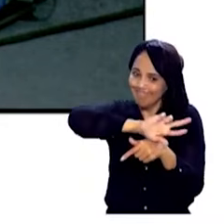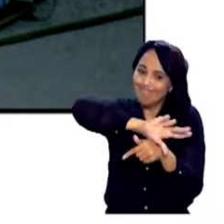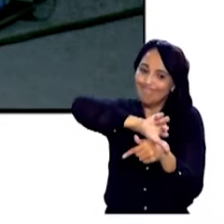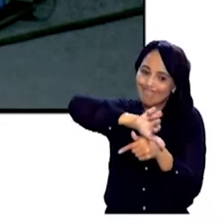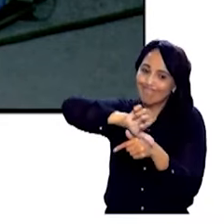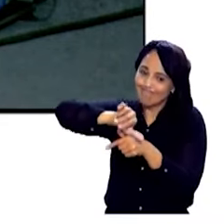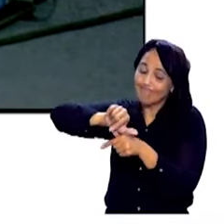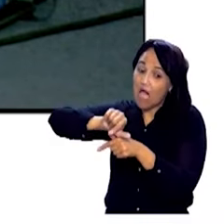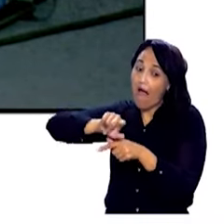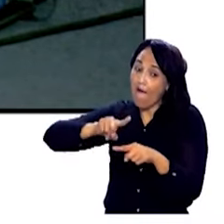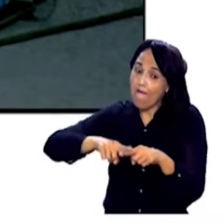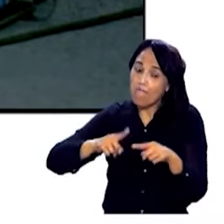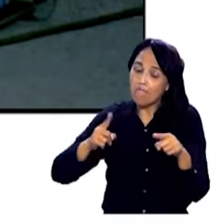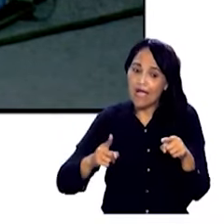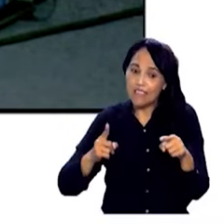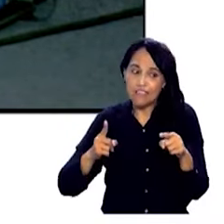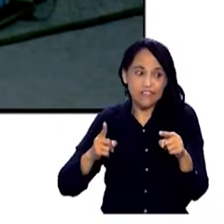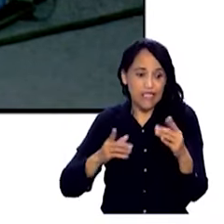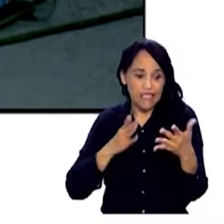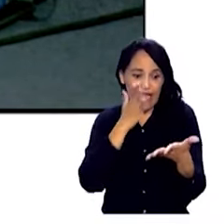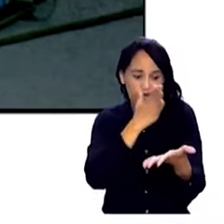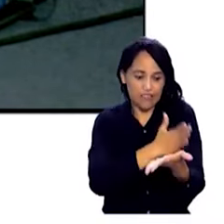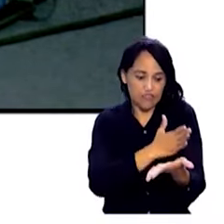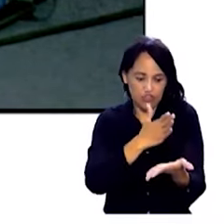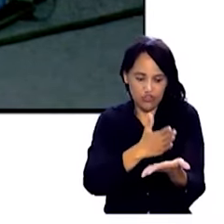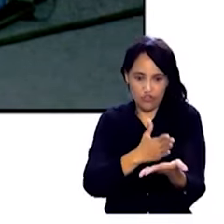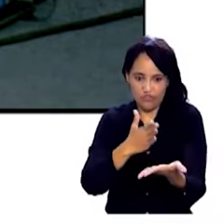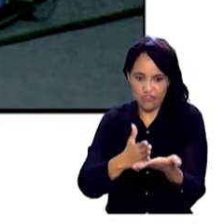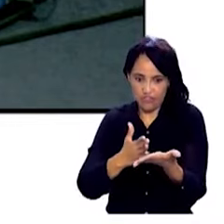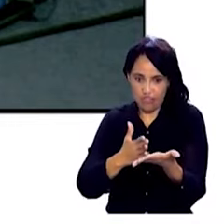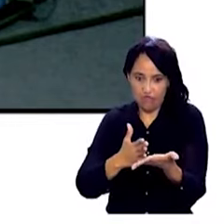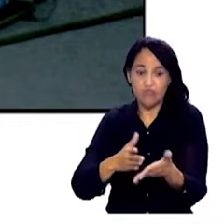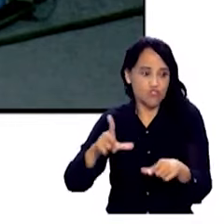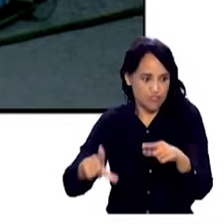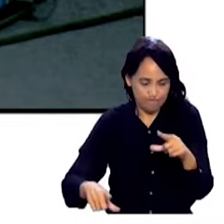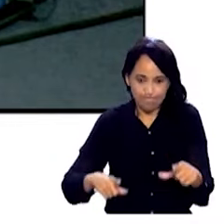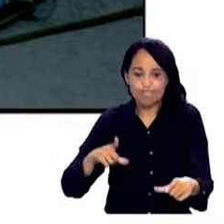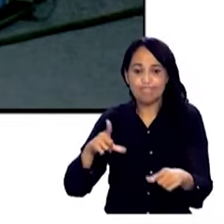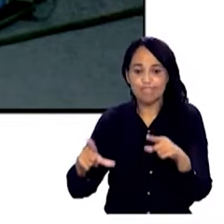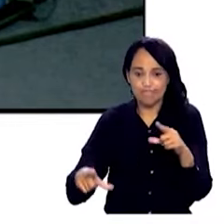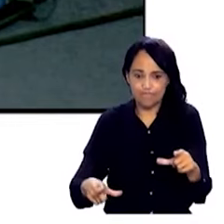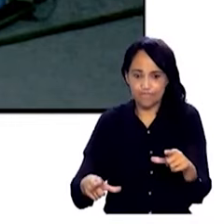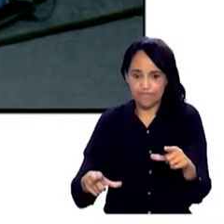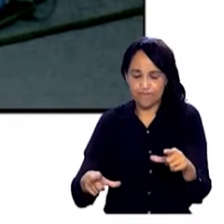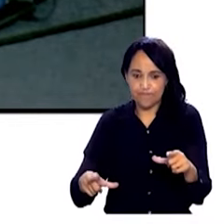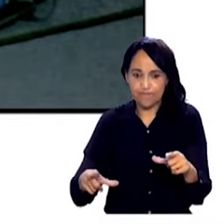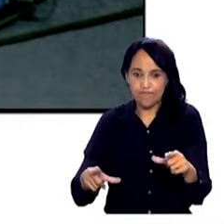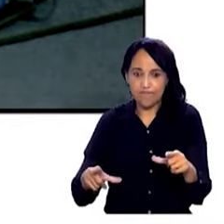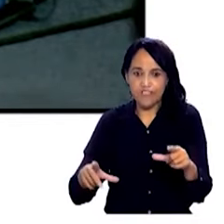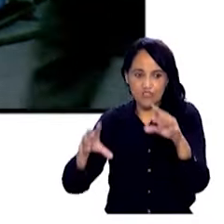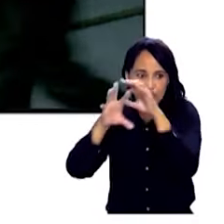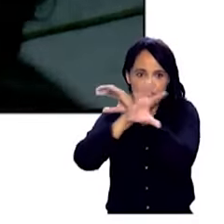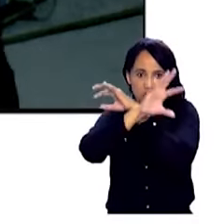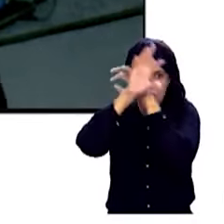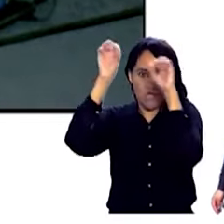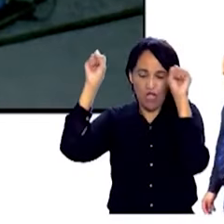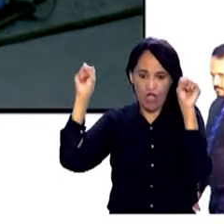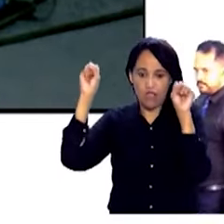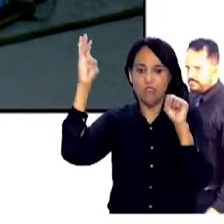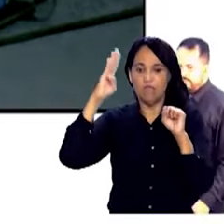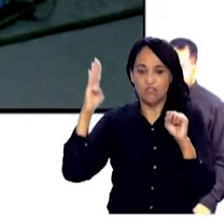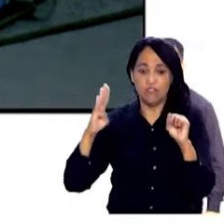trabalho entre os tribunais britânicos elas são diferentes das divisões de trabalho entre os tribunais brasileiros por exemplo e de outras Nações